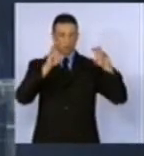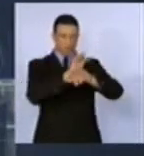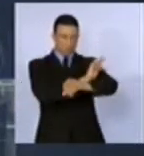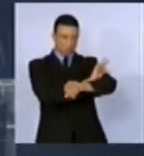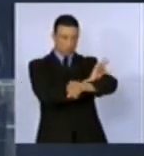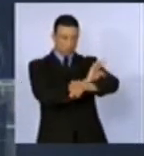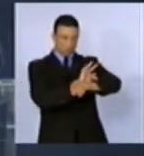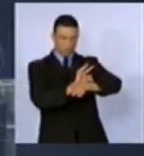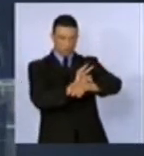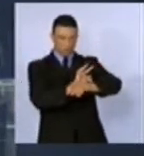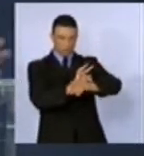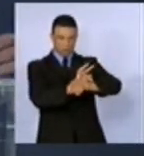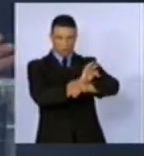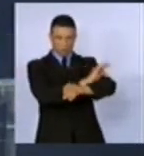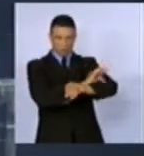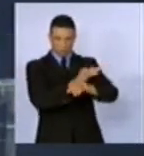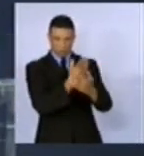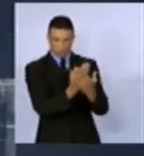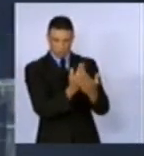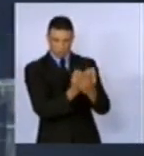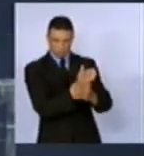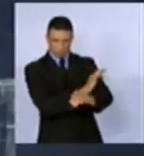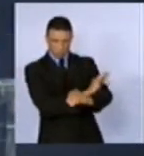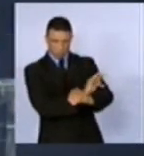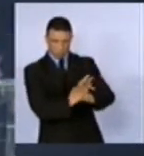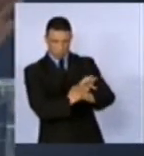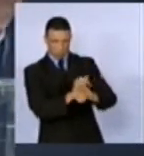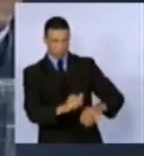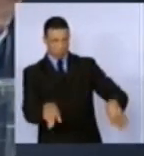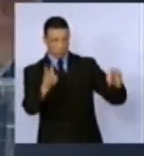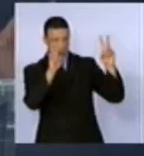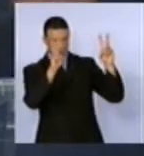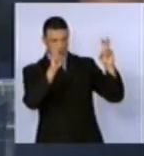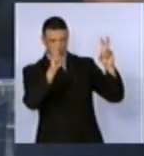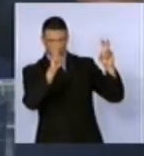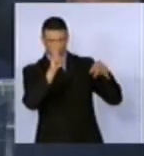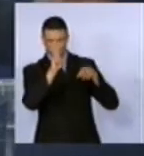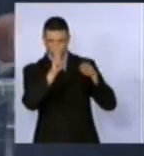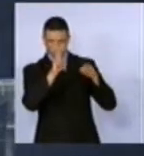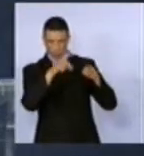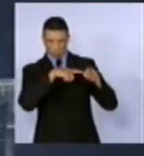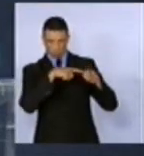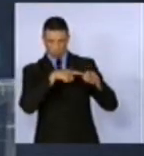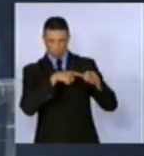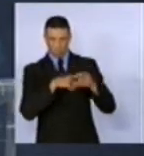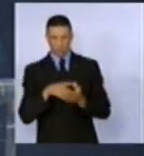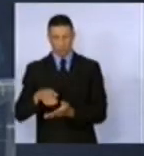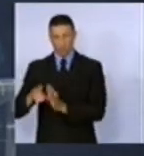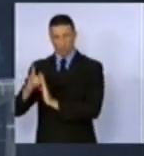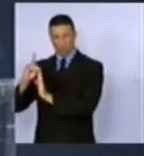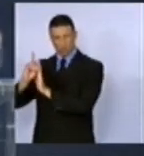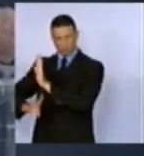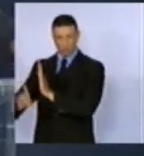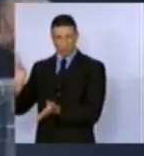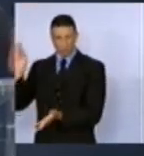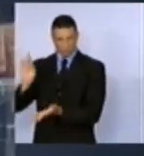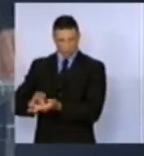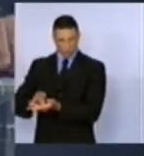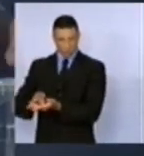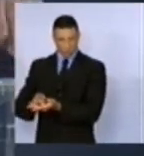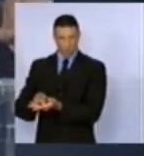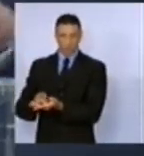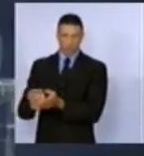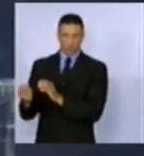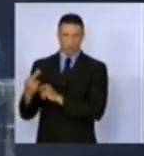física dos últimos muito anos muitos anos na declaração oficial foi dito que olha